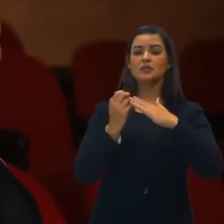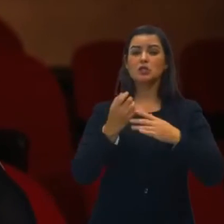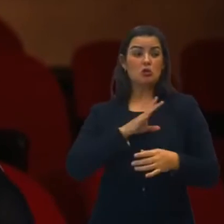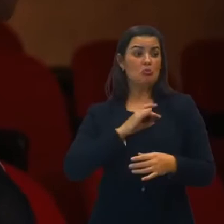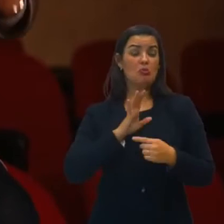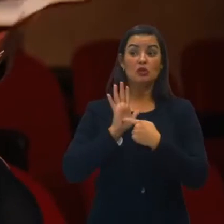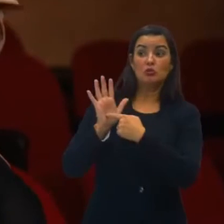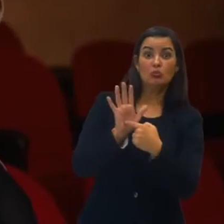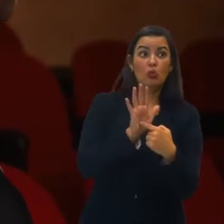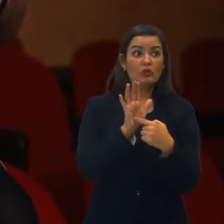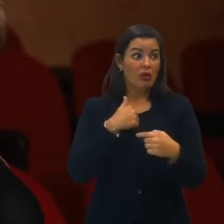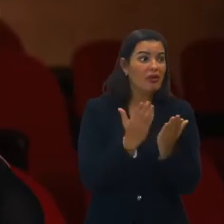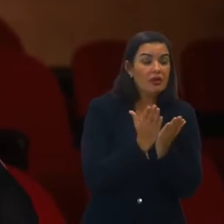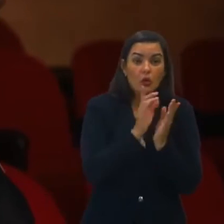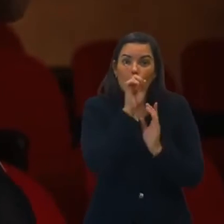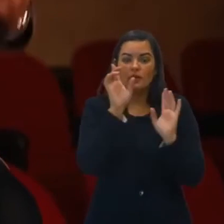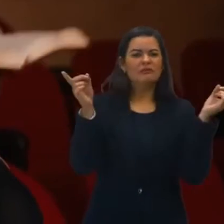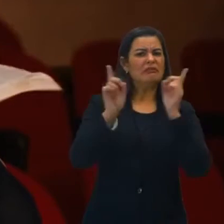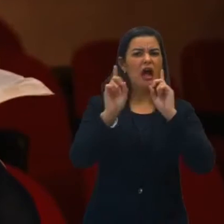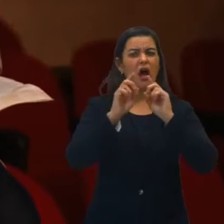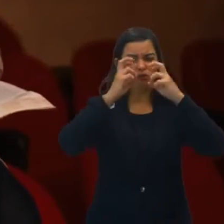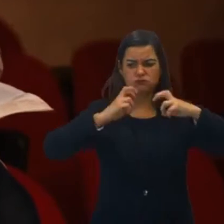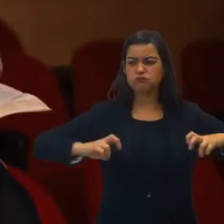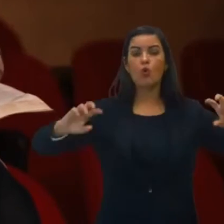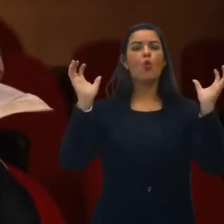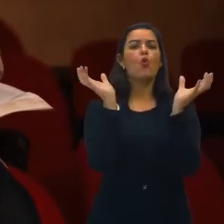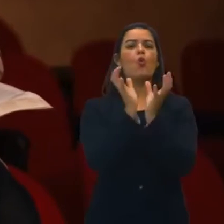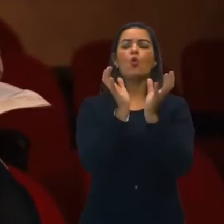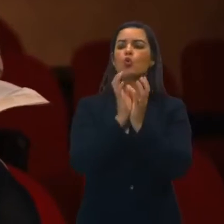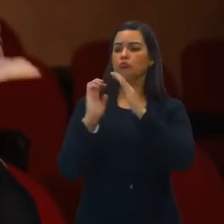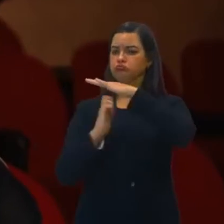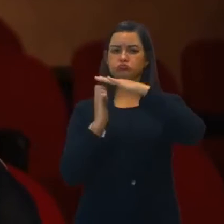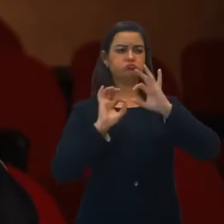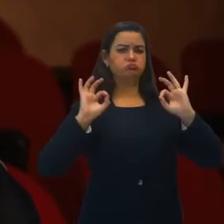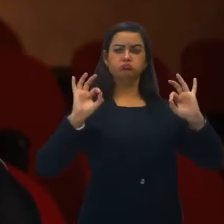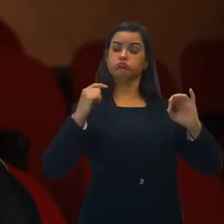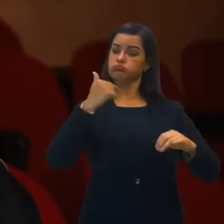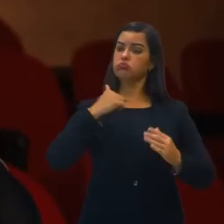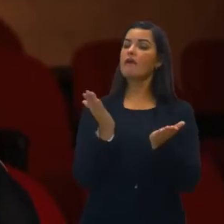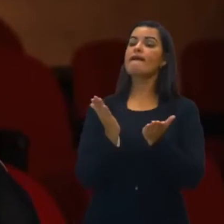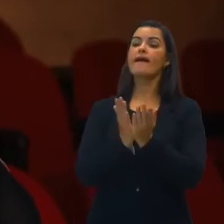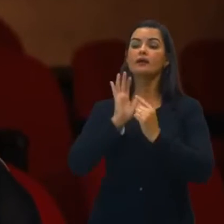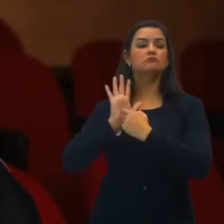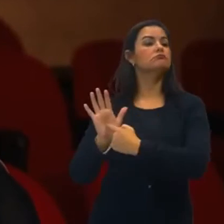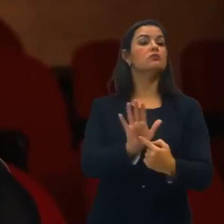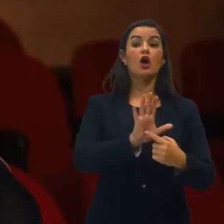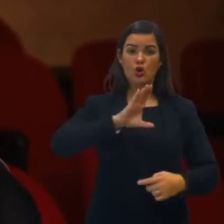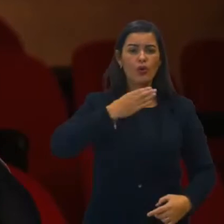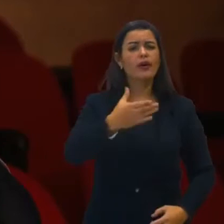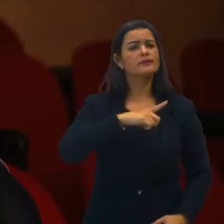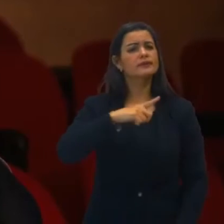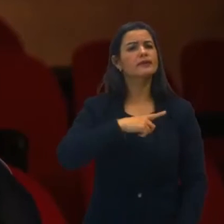cristão numa corrente de empresários ou num grupo seleto de empresários. Você ter a coragem de